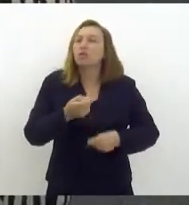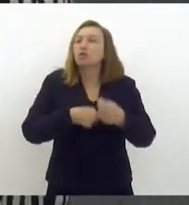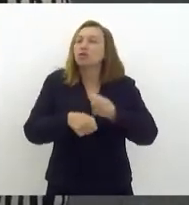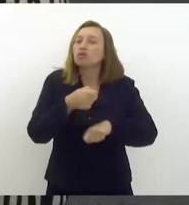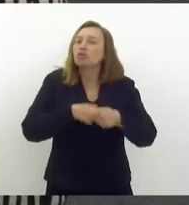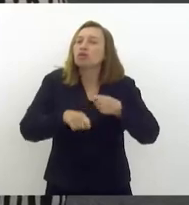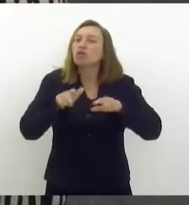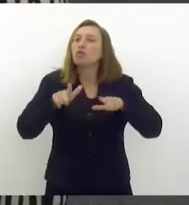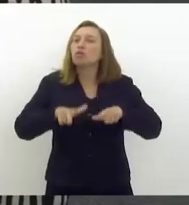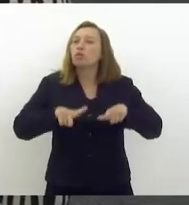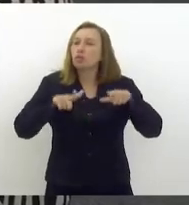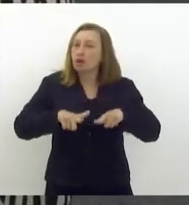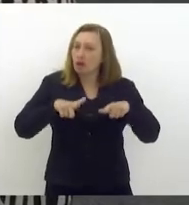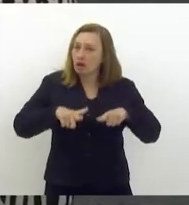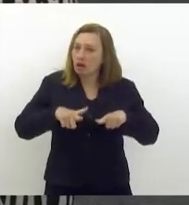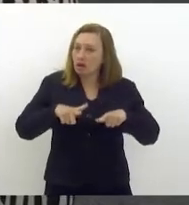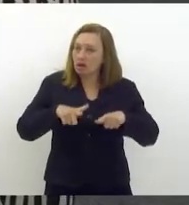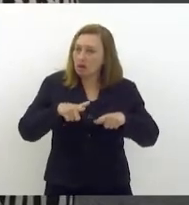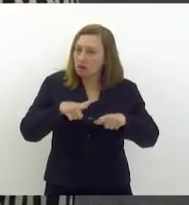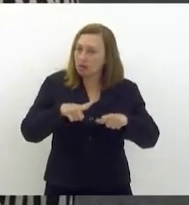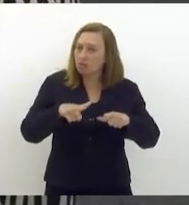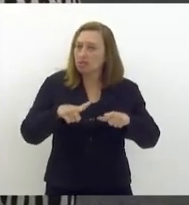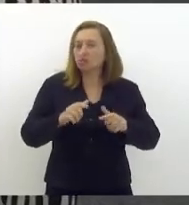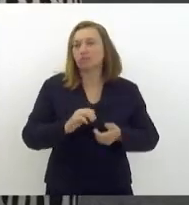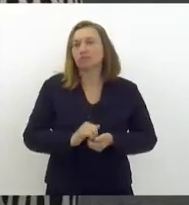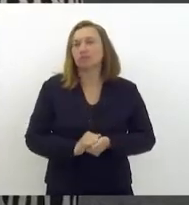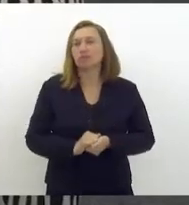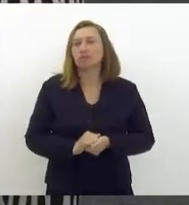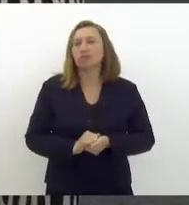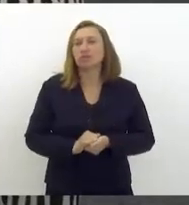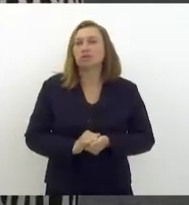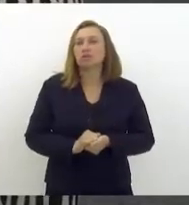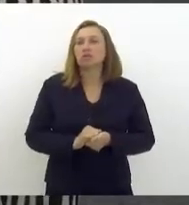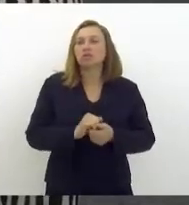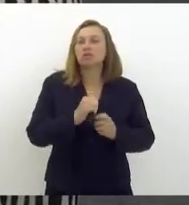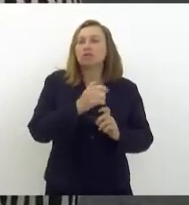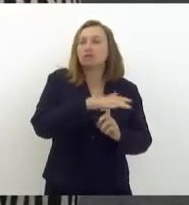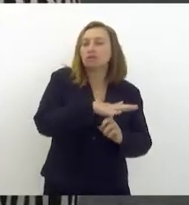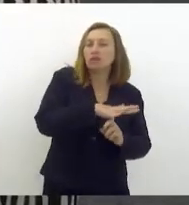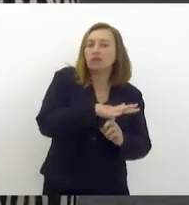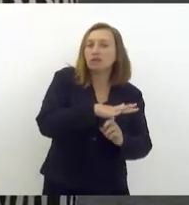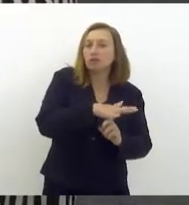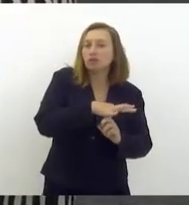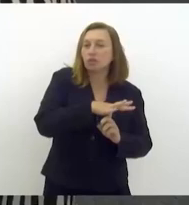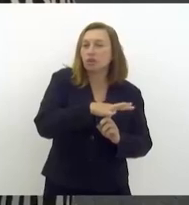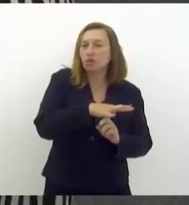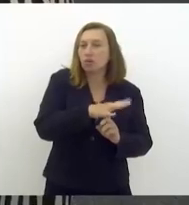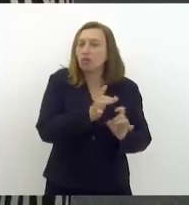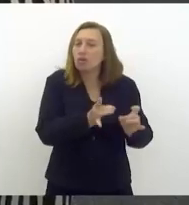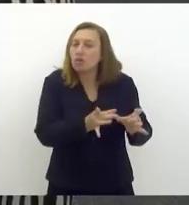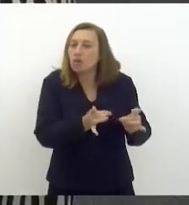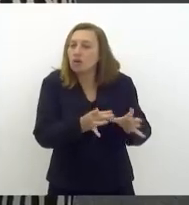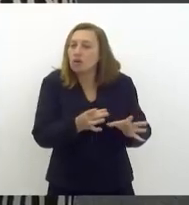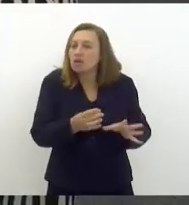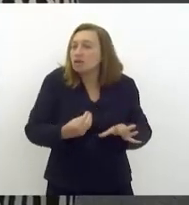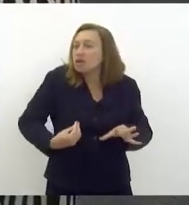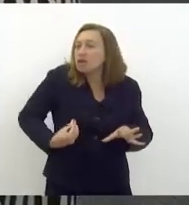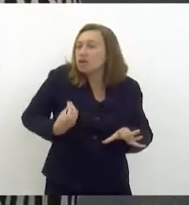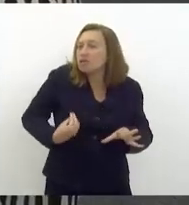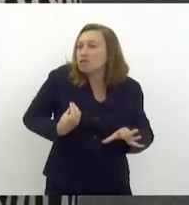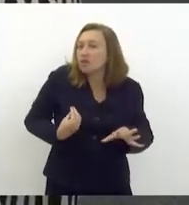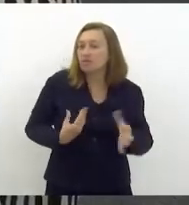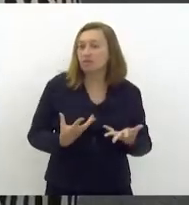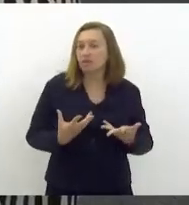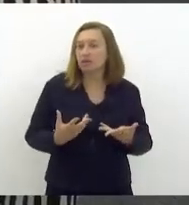que gira em torno de São Januário pequenos Comerciantes que sobrevivem dos